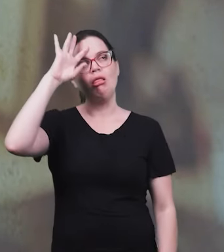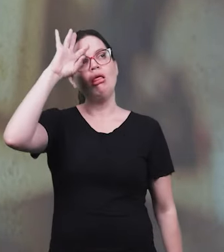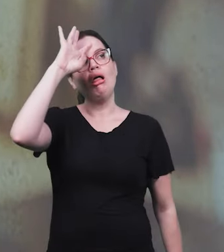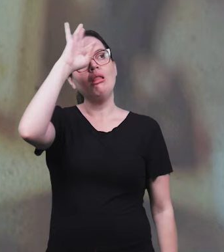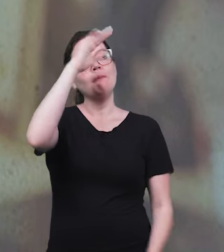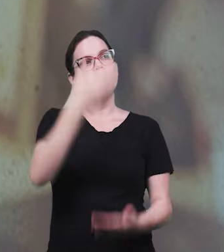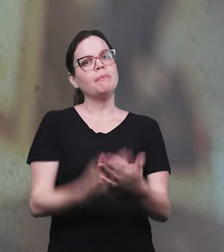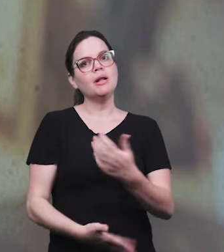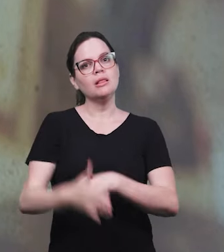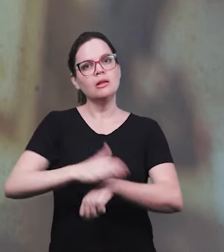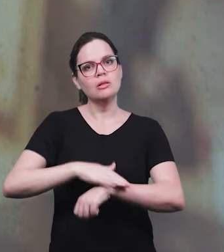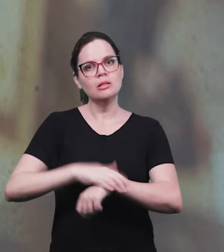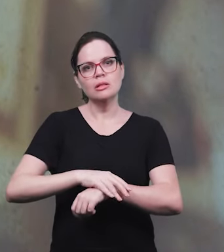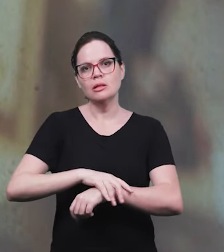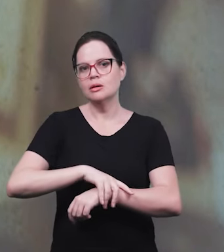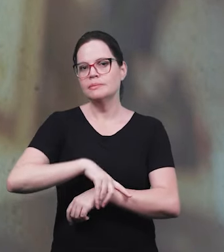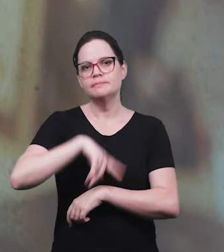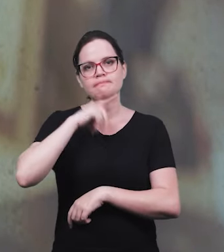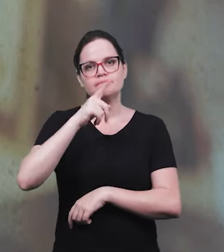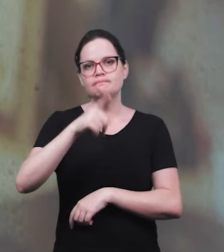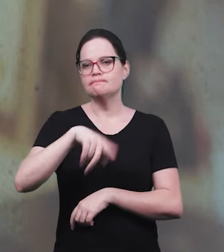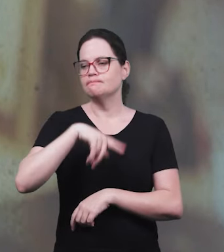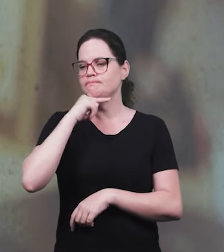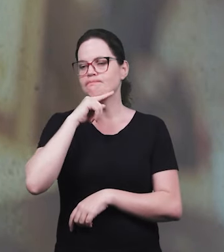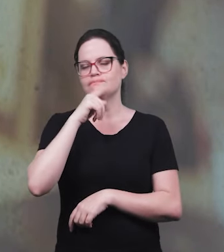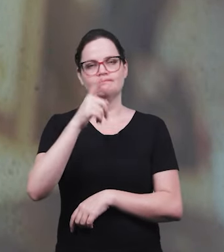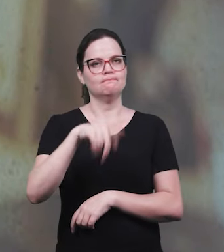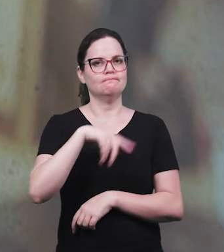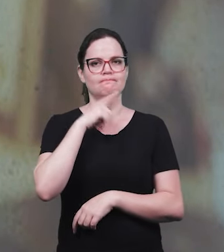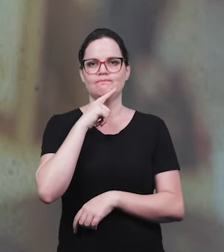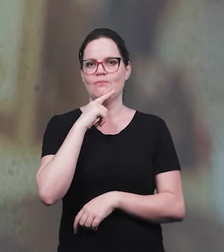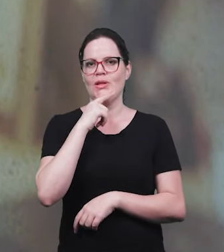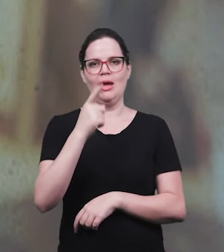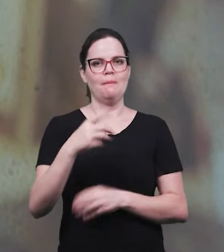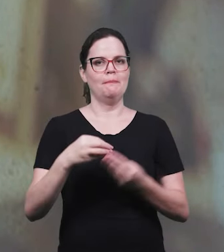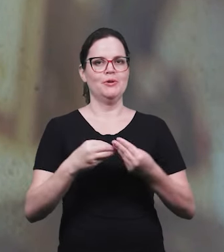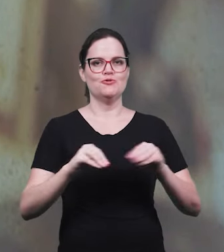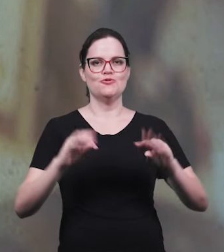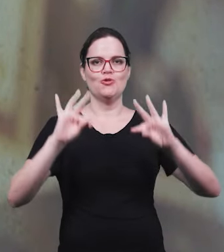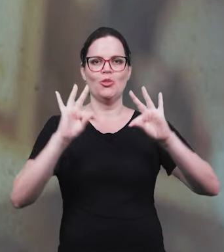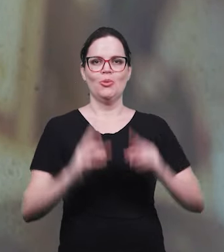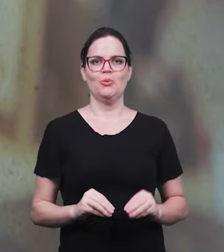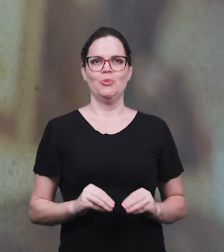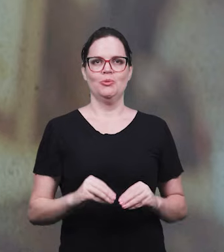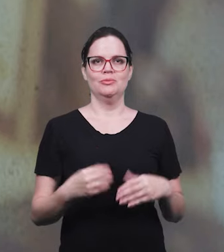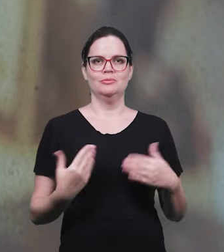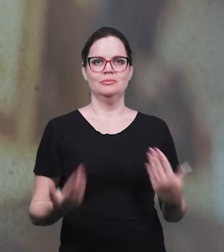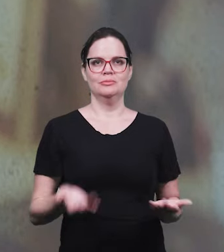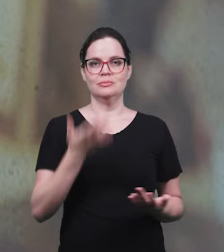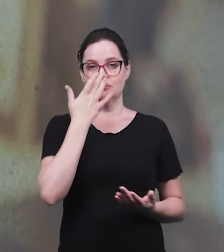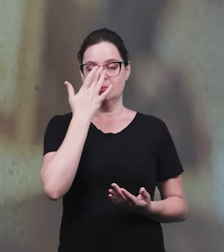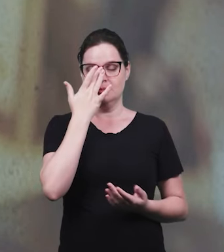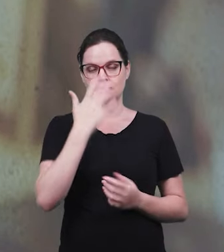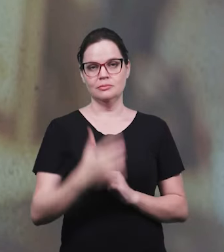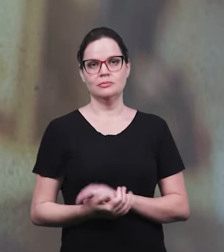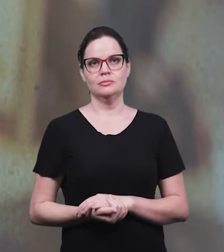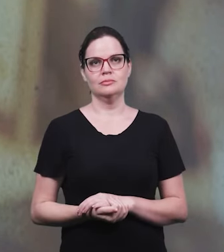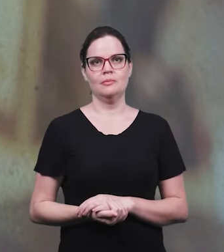caso, mas se eu não consigo acompanhar o prazo, e há até um brocárdio